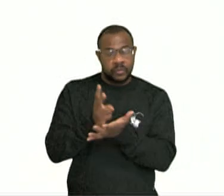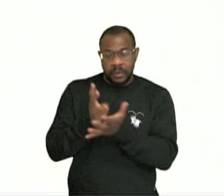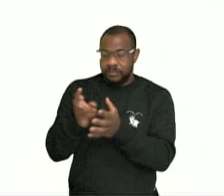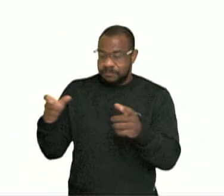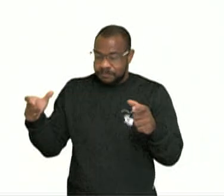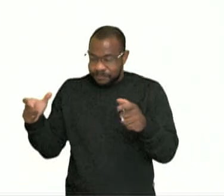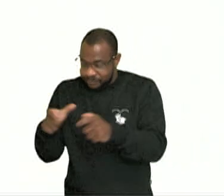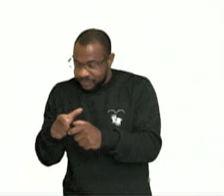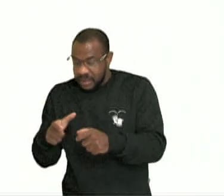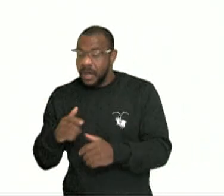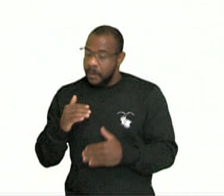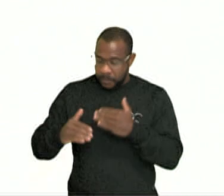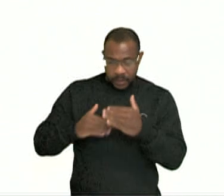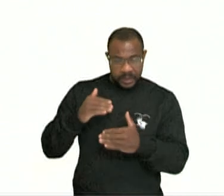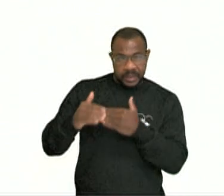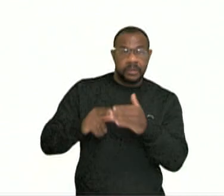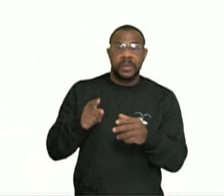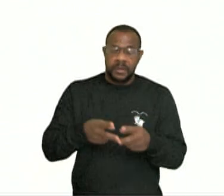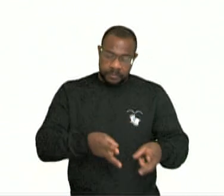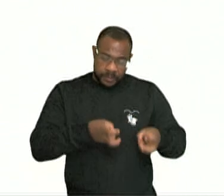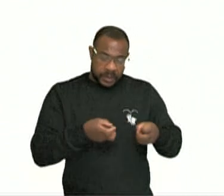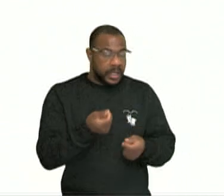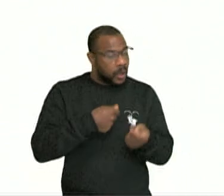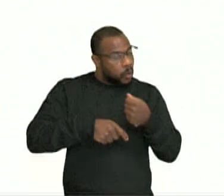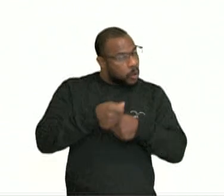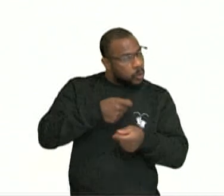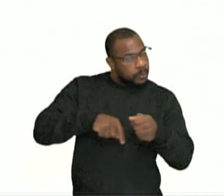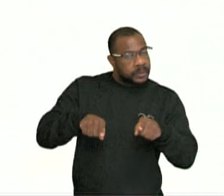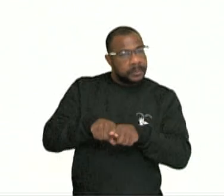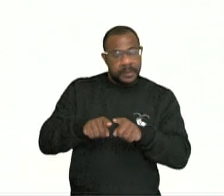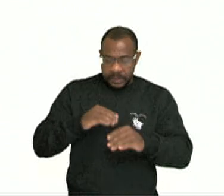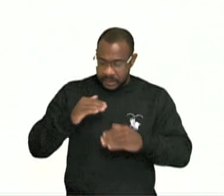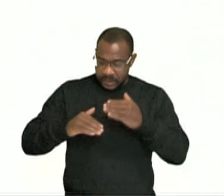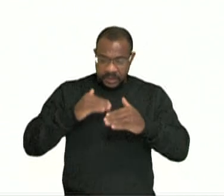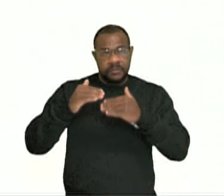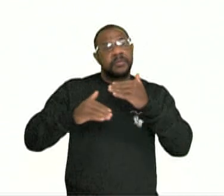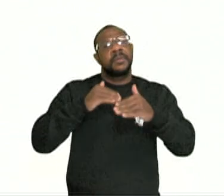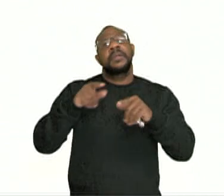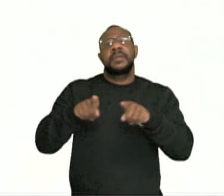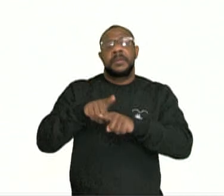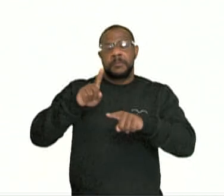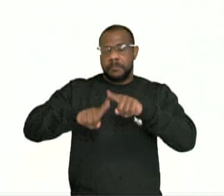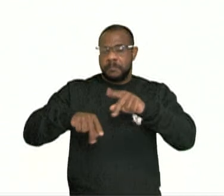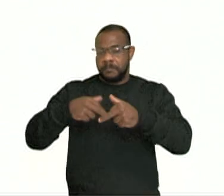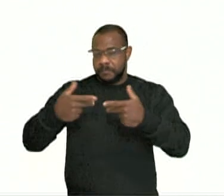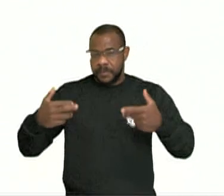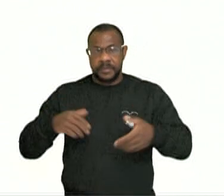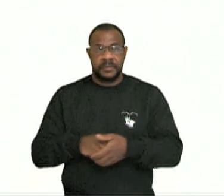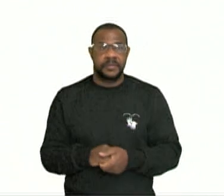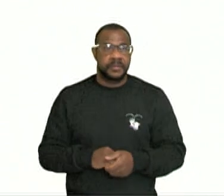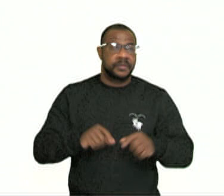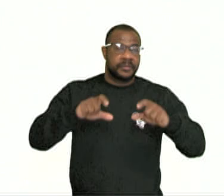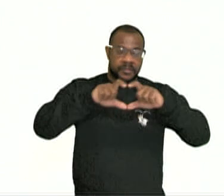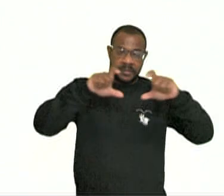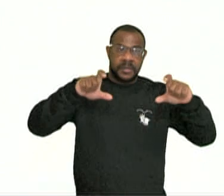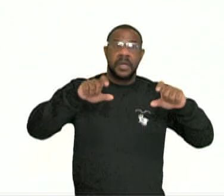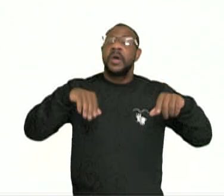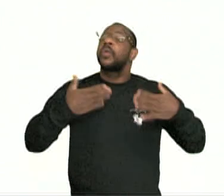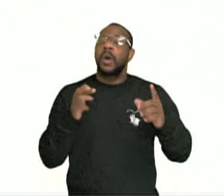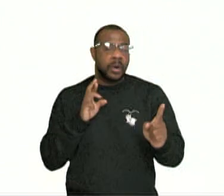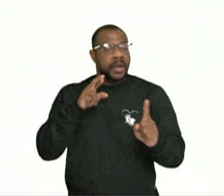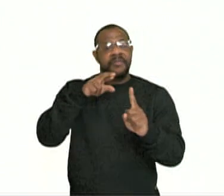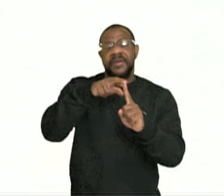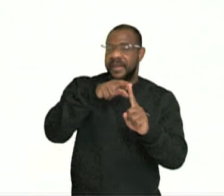Tal processo é fruto da exploração econômica e do desenvolvimento material. Nesse trecho, qual é o